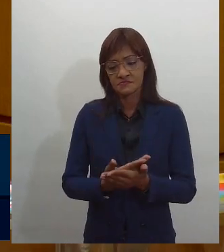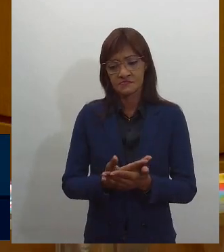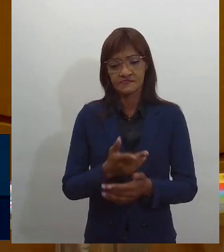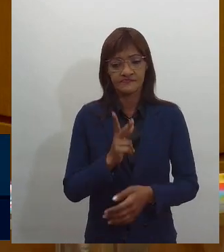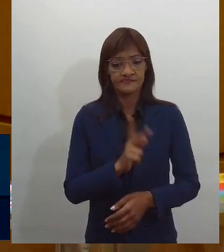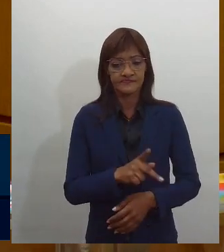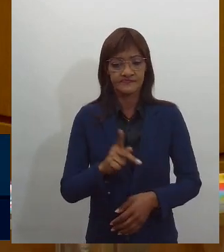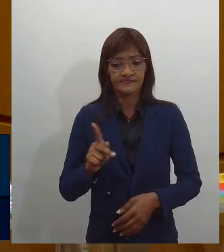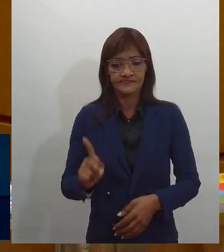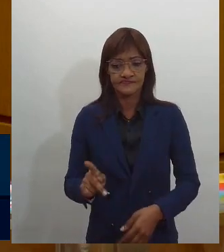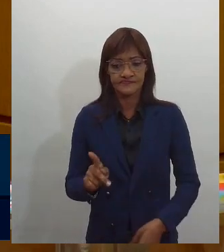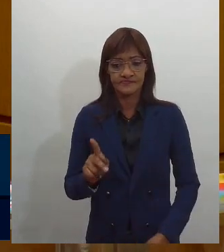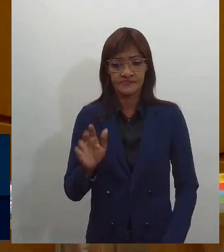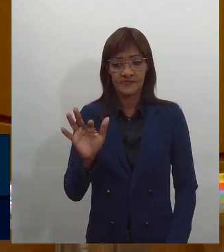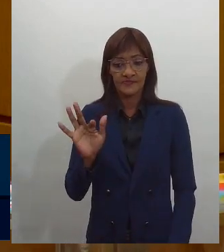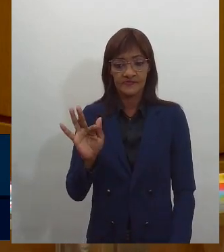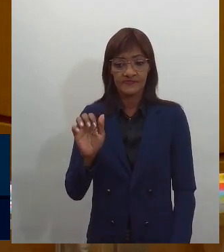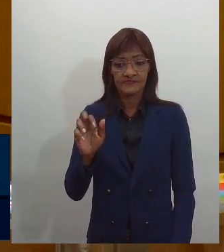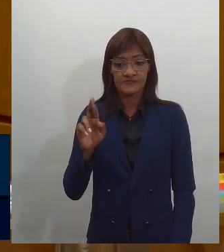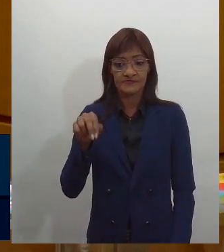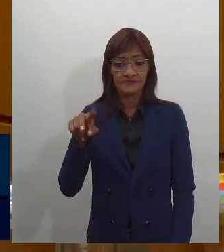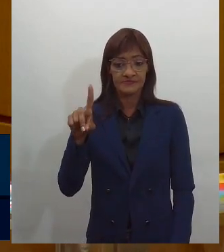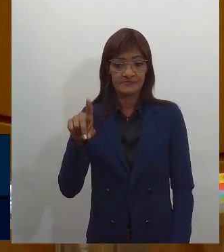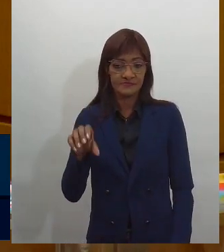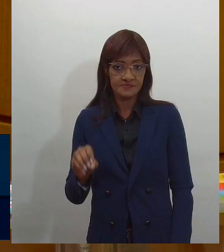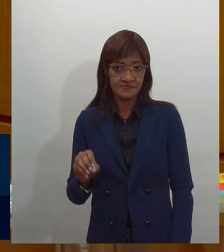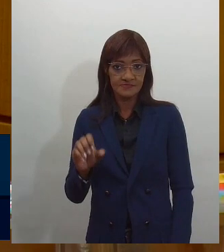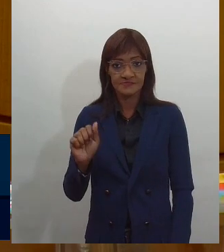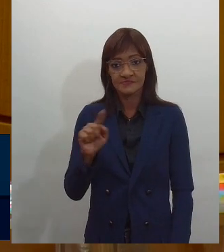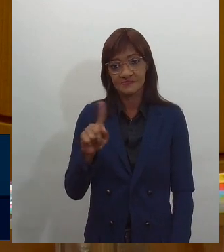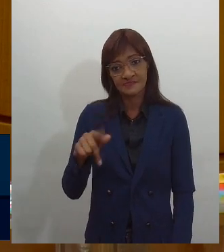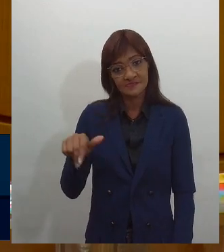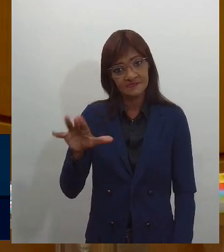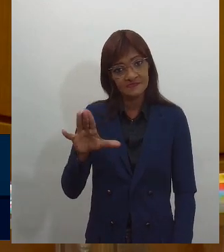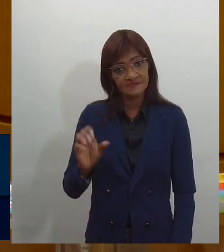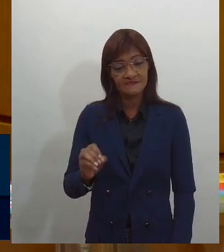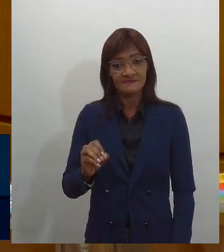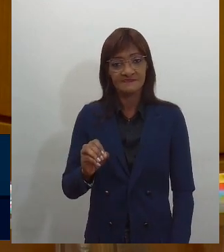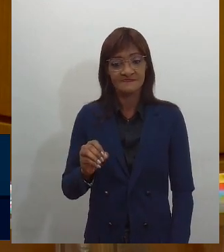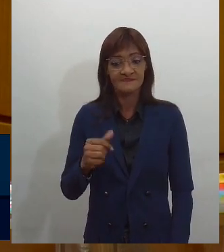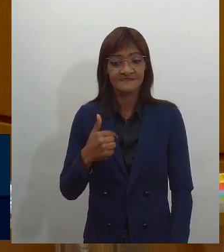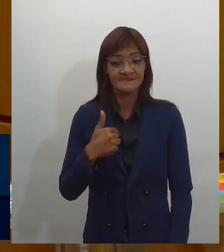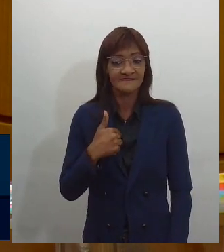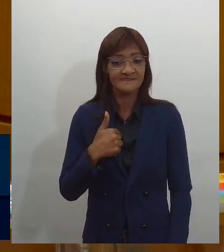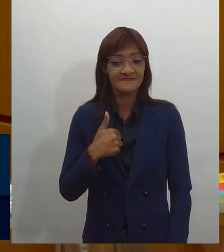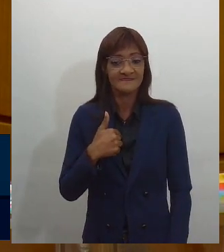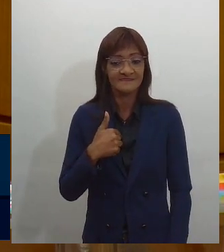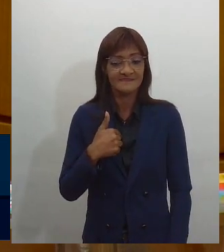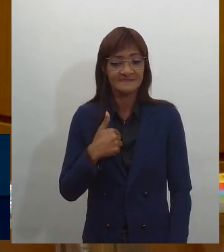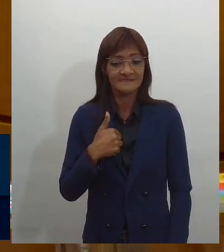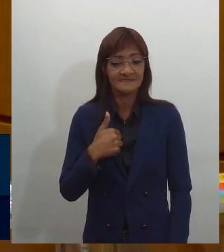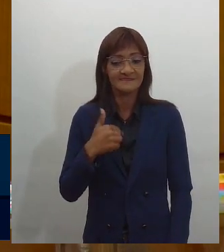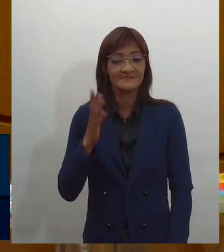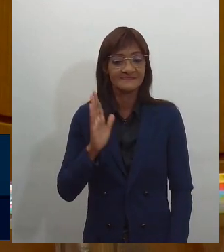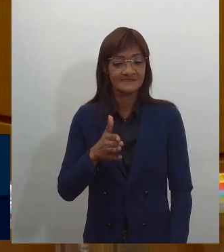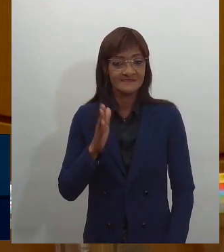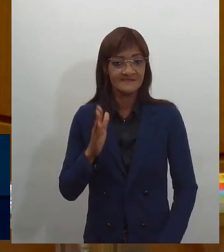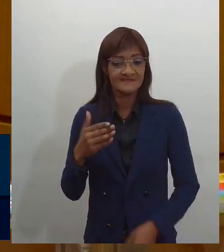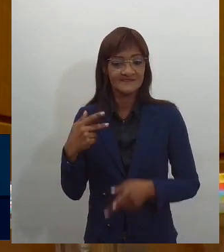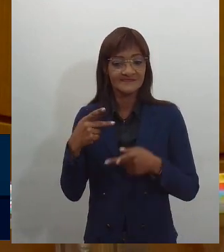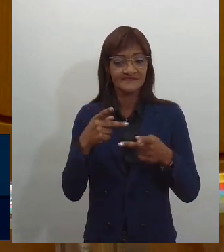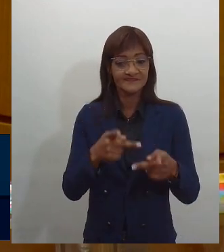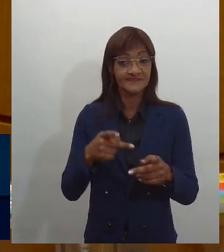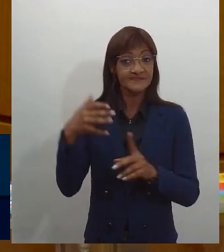Azevedo, que eu tive o prazer, né, de participar de uma palestra. Chiquinho, que